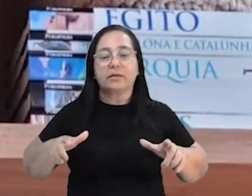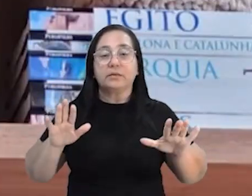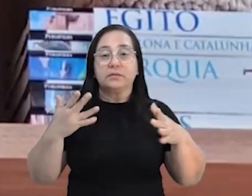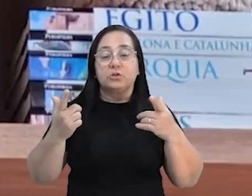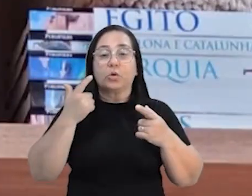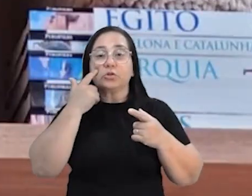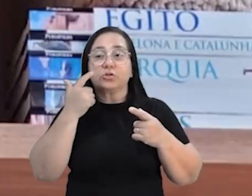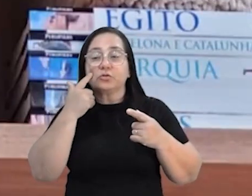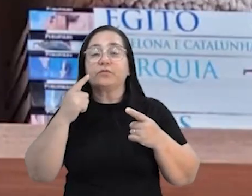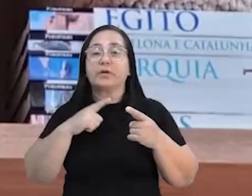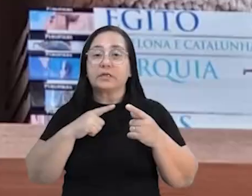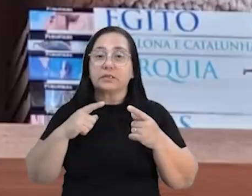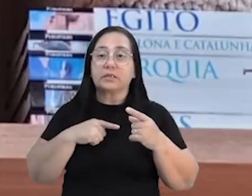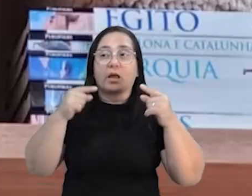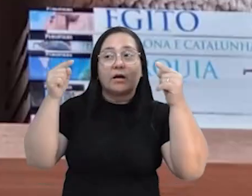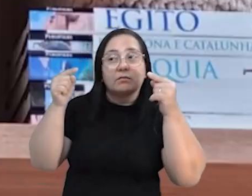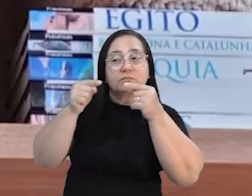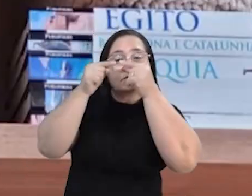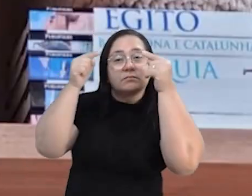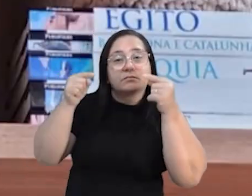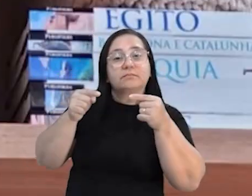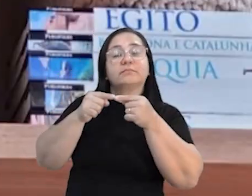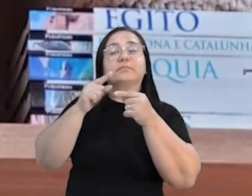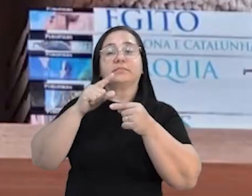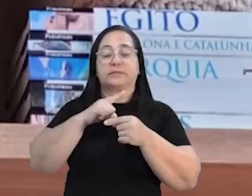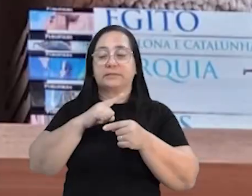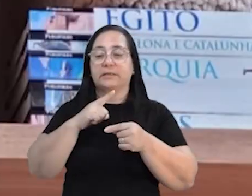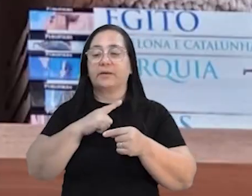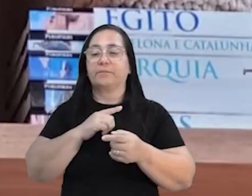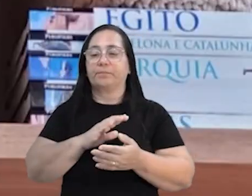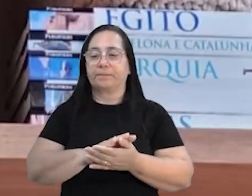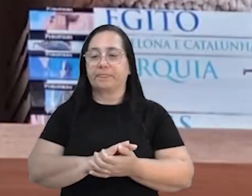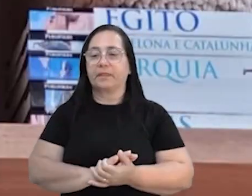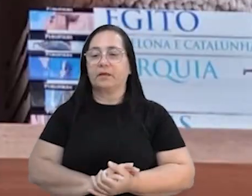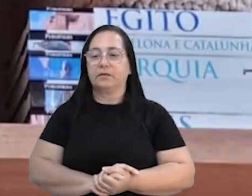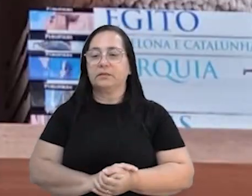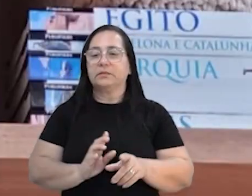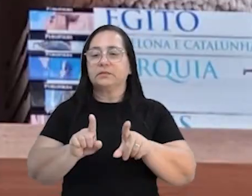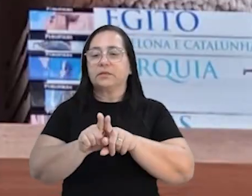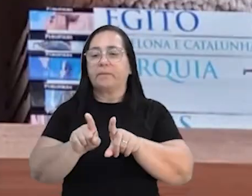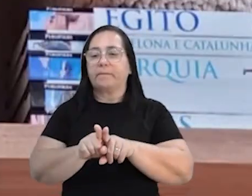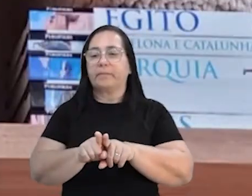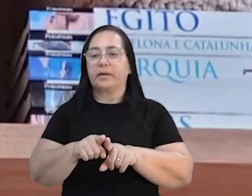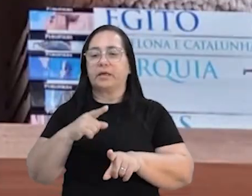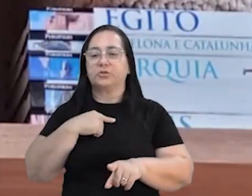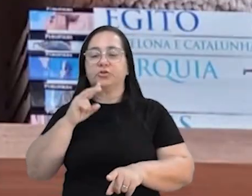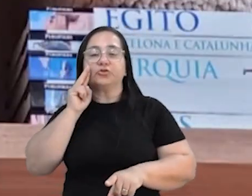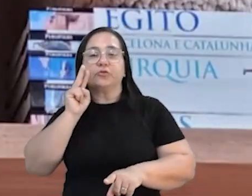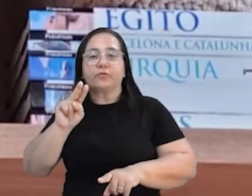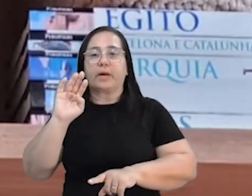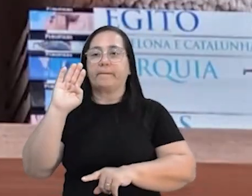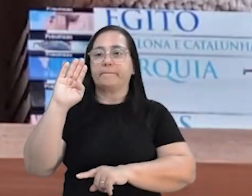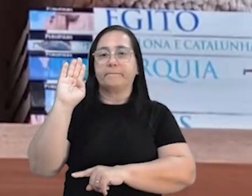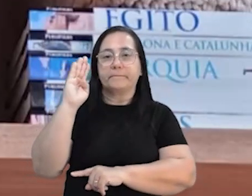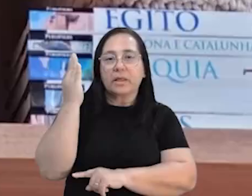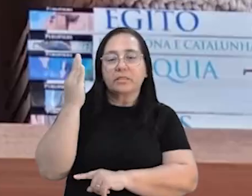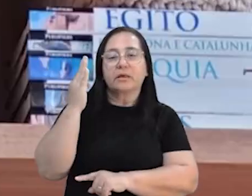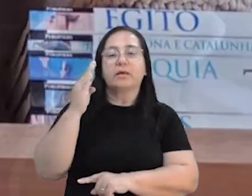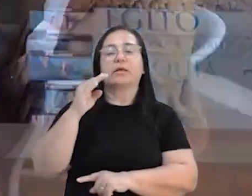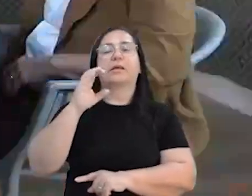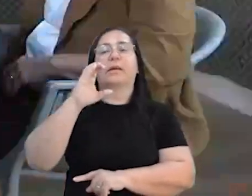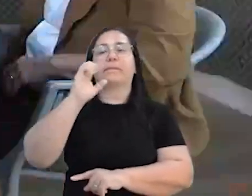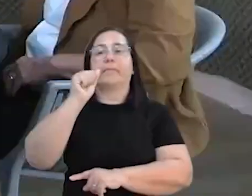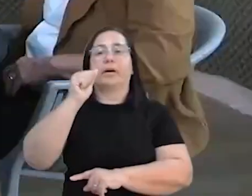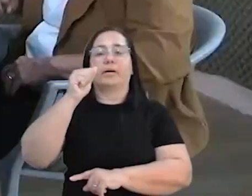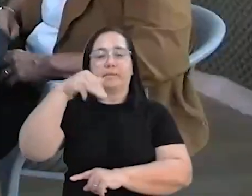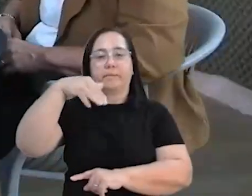que há esse contraponto, né? Macramê também. Macramê, também, e a gente via madeira, macramê,